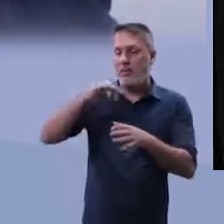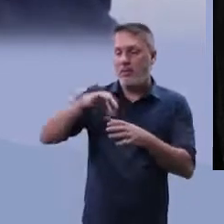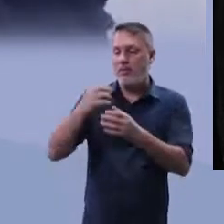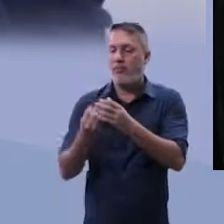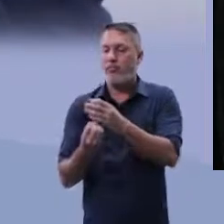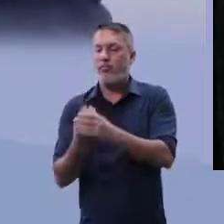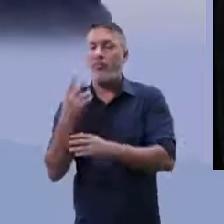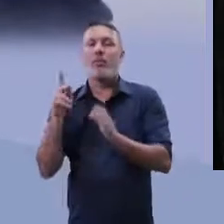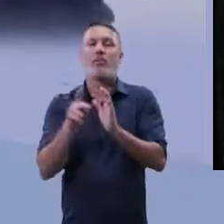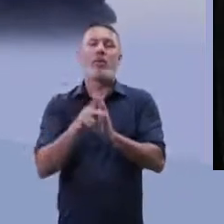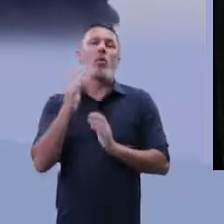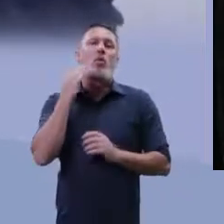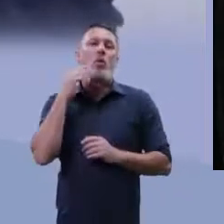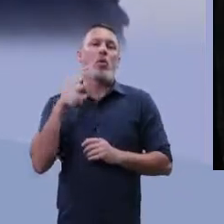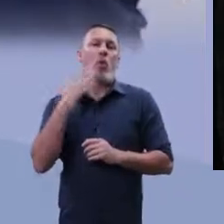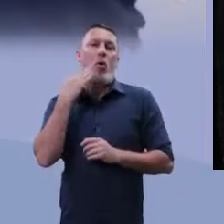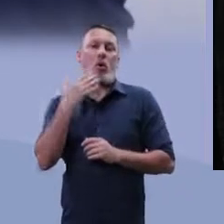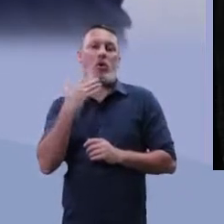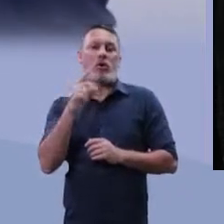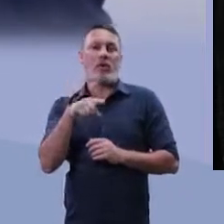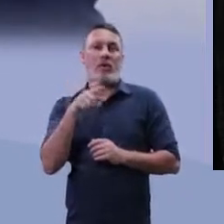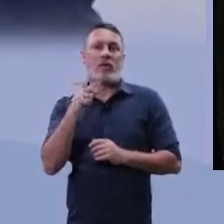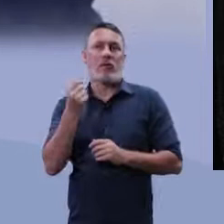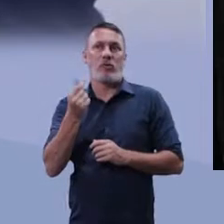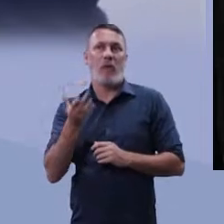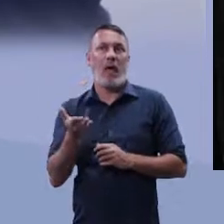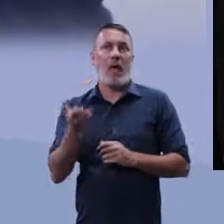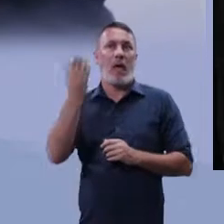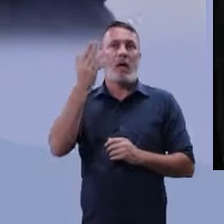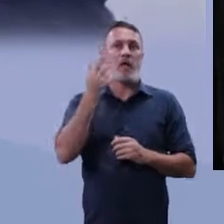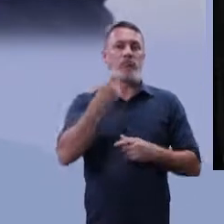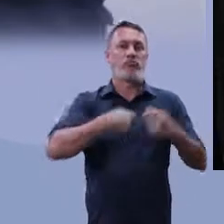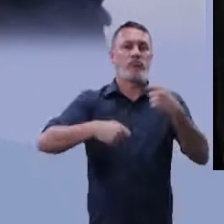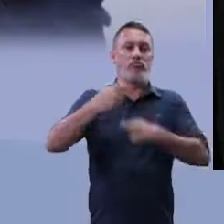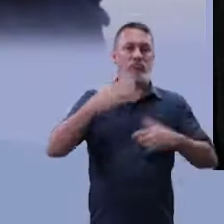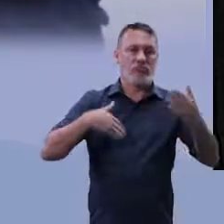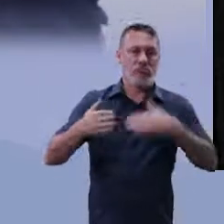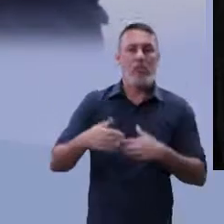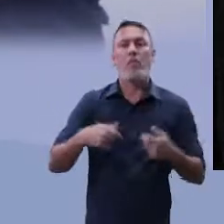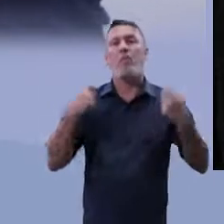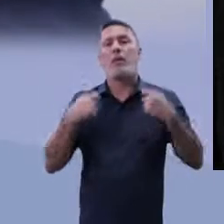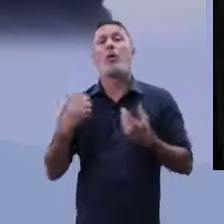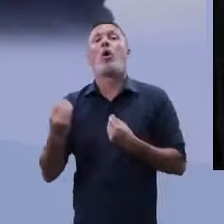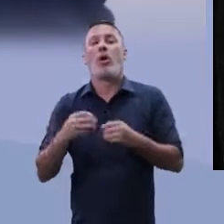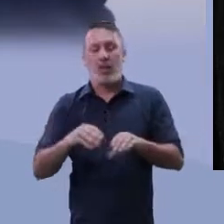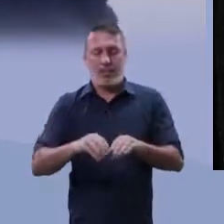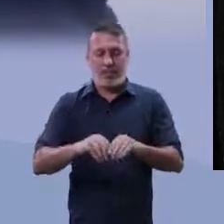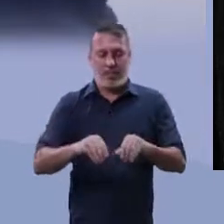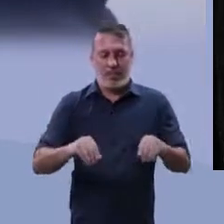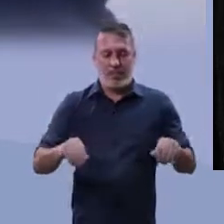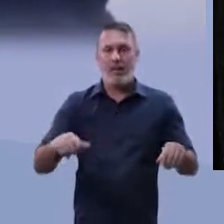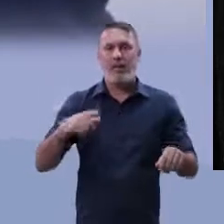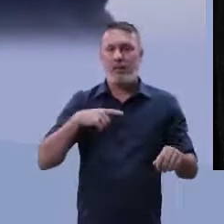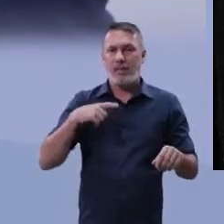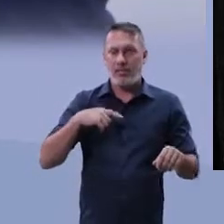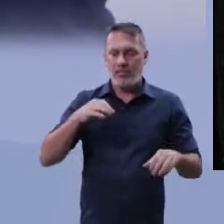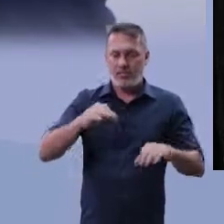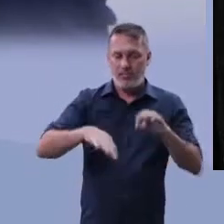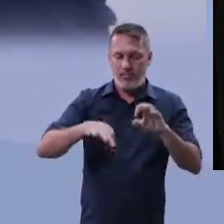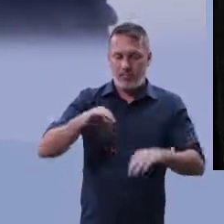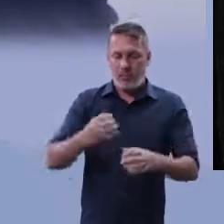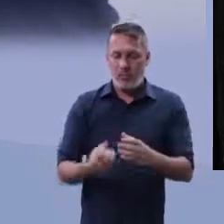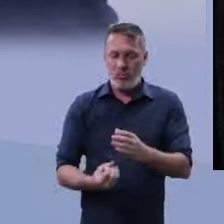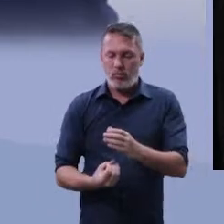para produzir a hidrangeia cor-de-rosa de maior valor comercial, deve-se preparar o